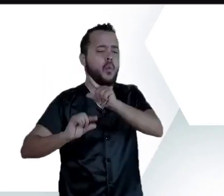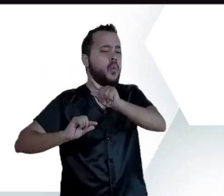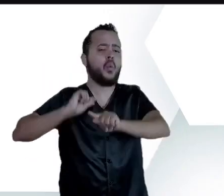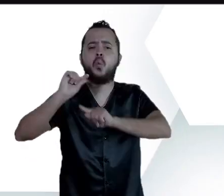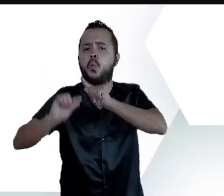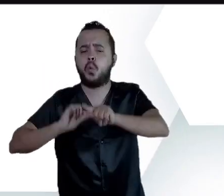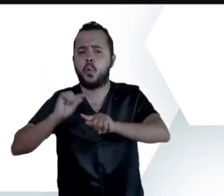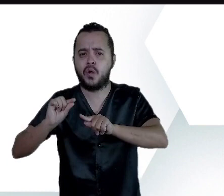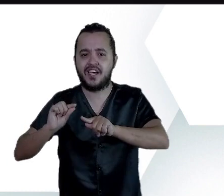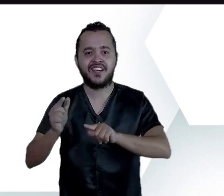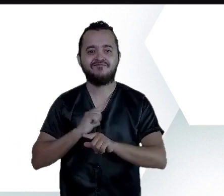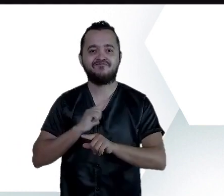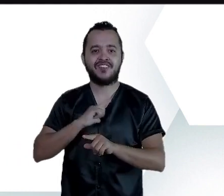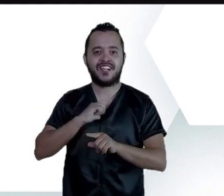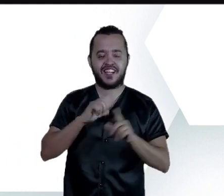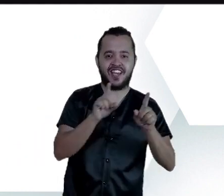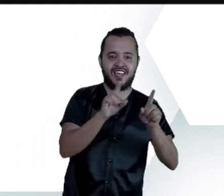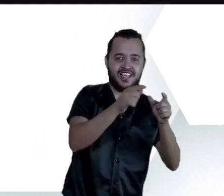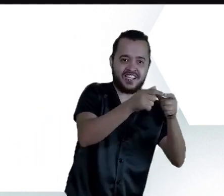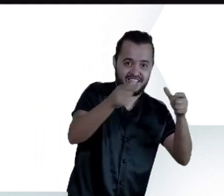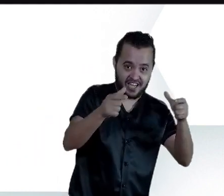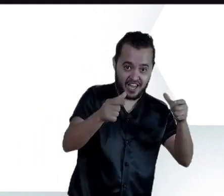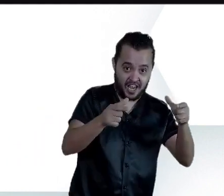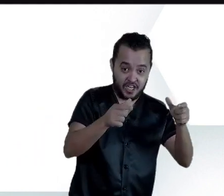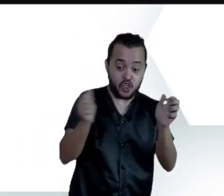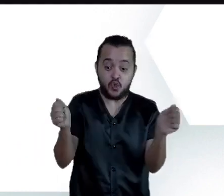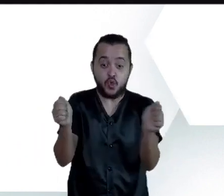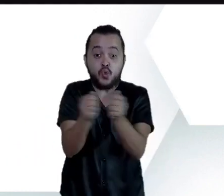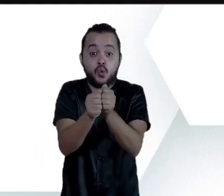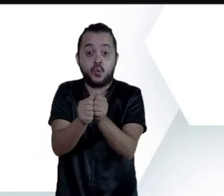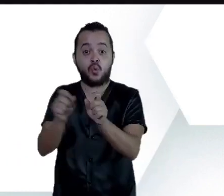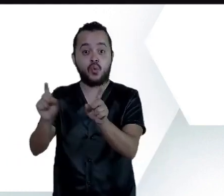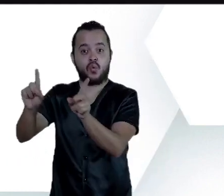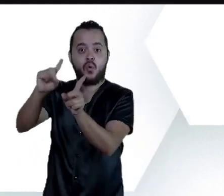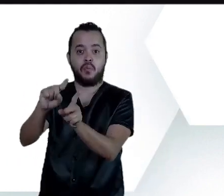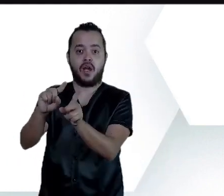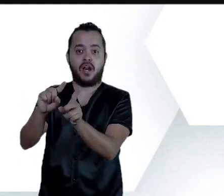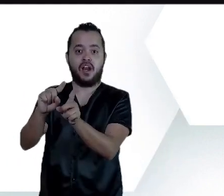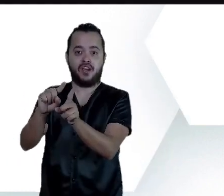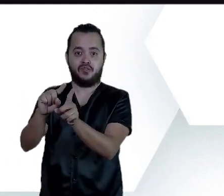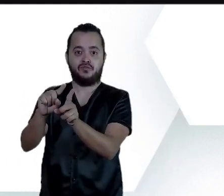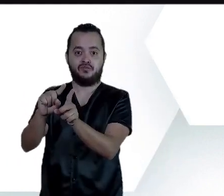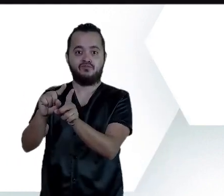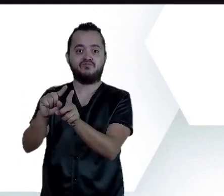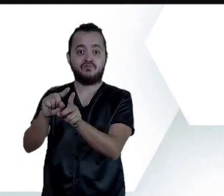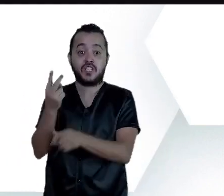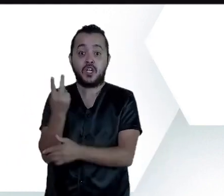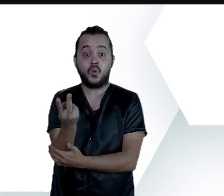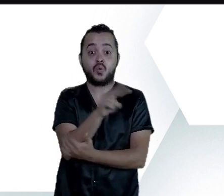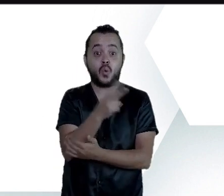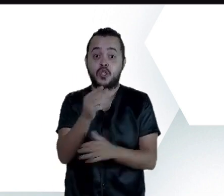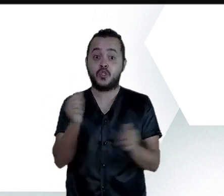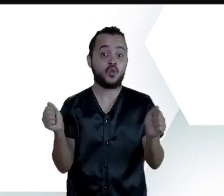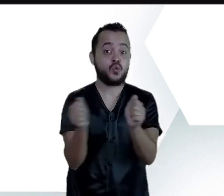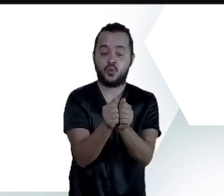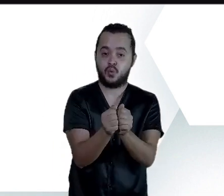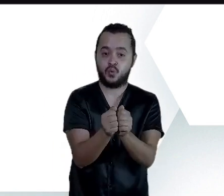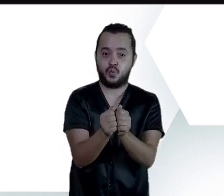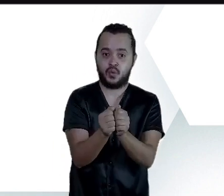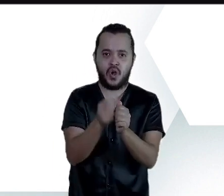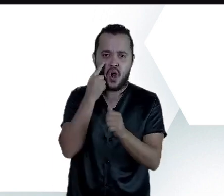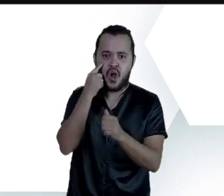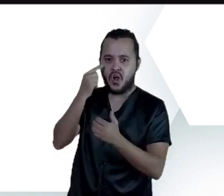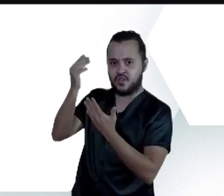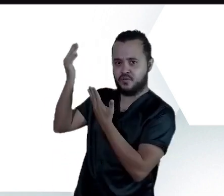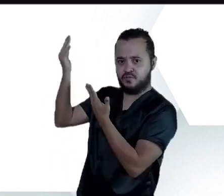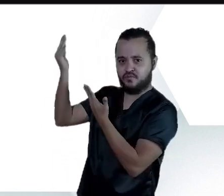a configuração do circuito série juntamente com a configuração do circuito paralelo. Então nós temos aí na